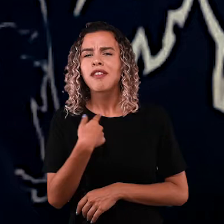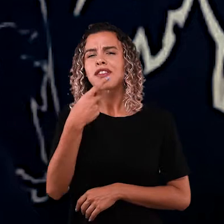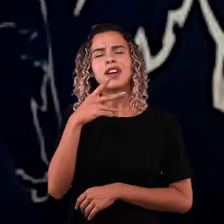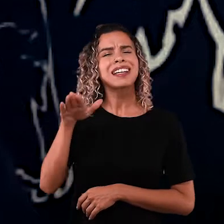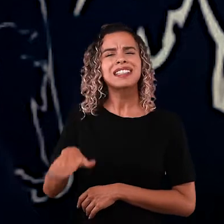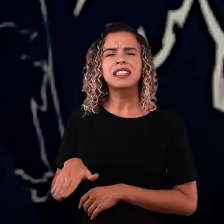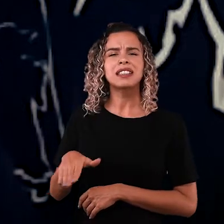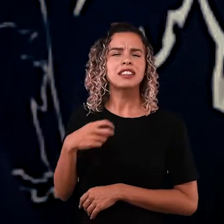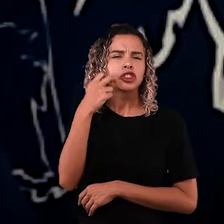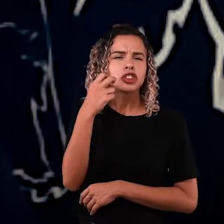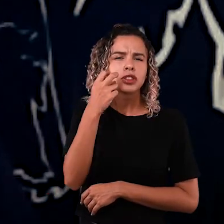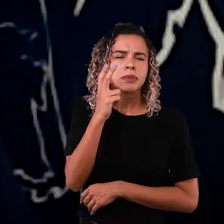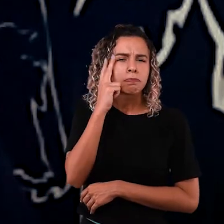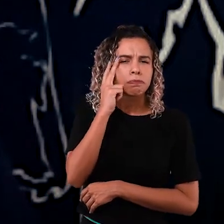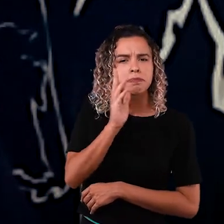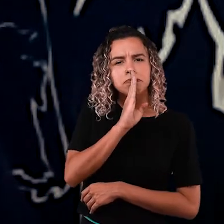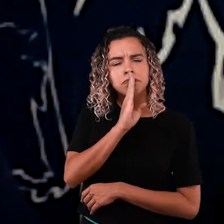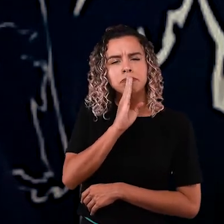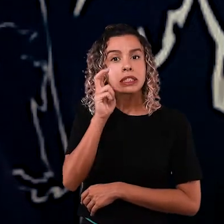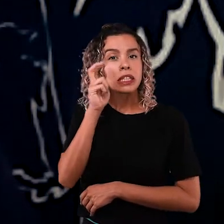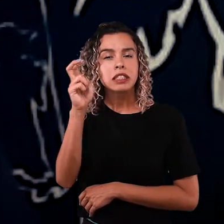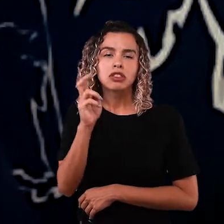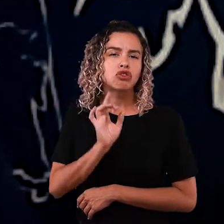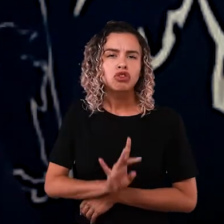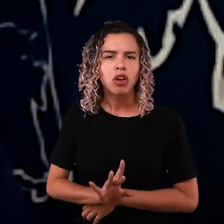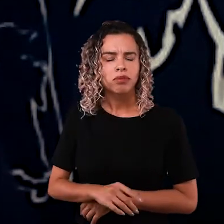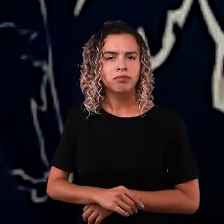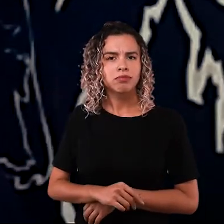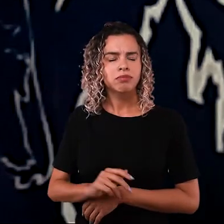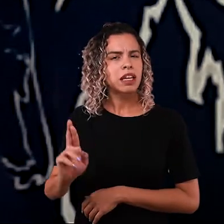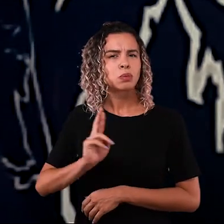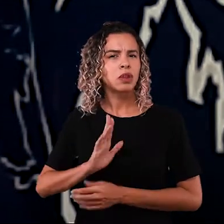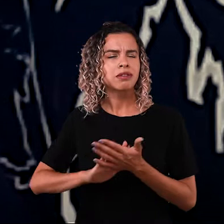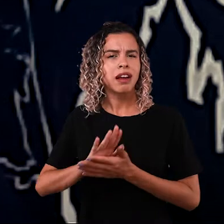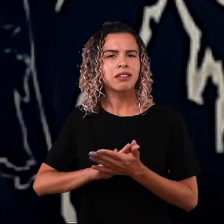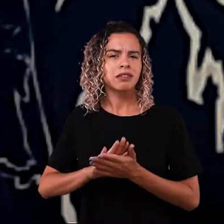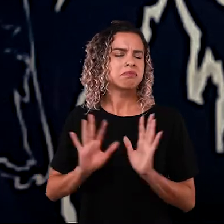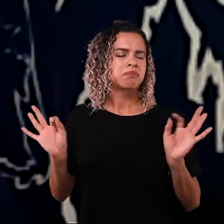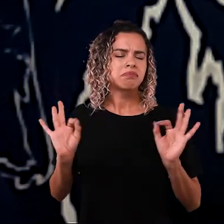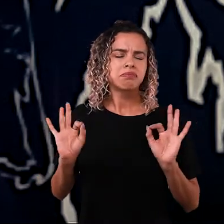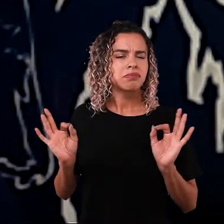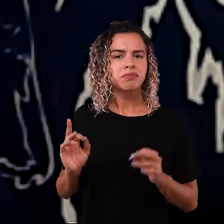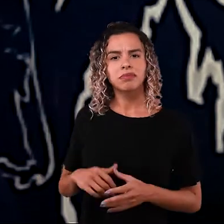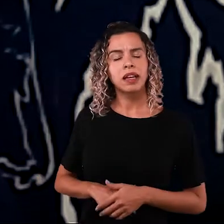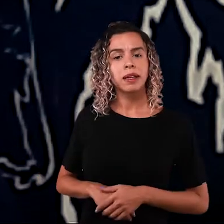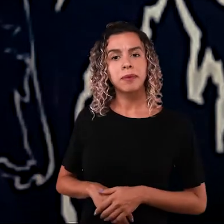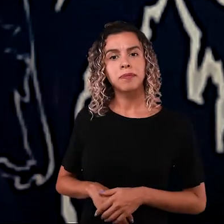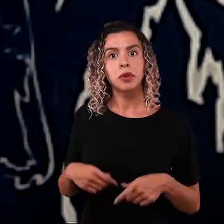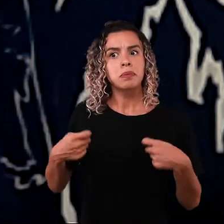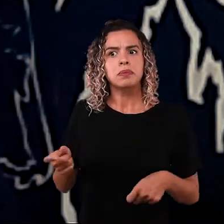que eu era apenas uma criança muito tímida, muito inteligente, quieta, mas que não era nada